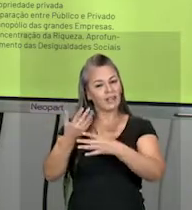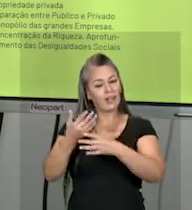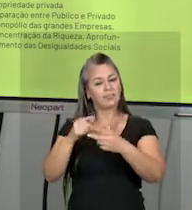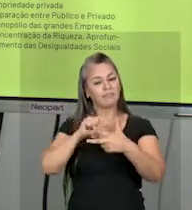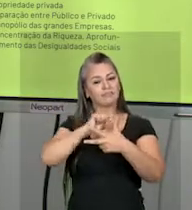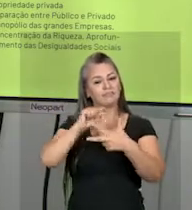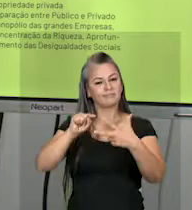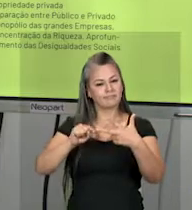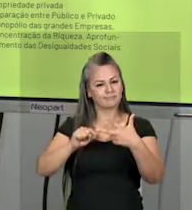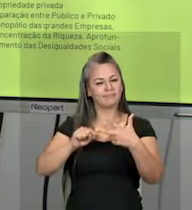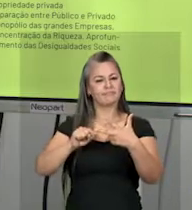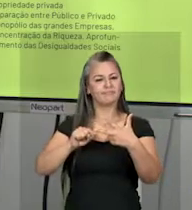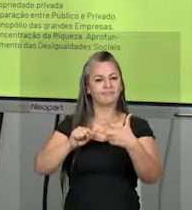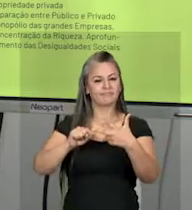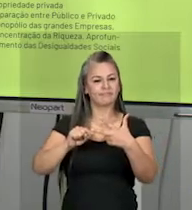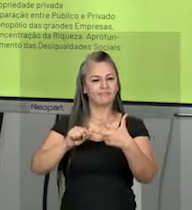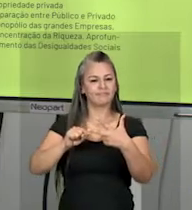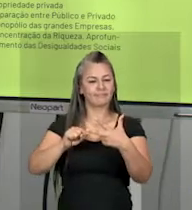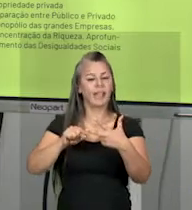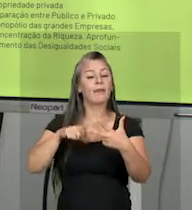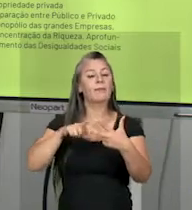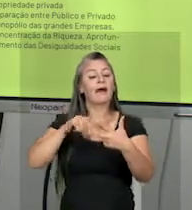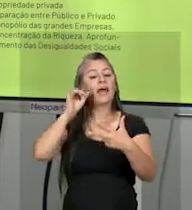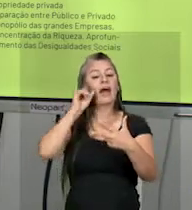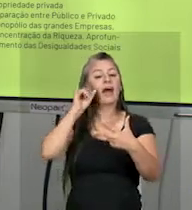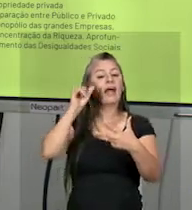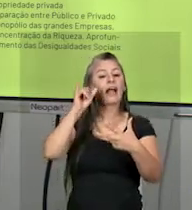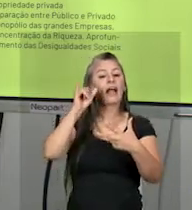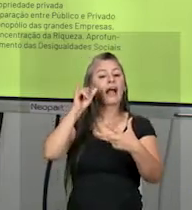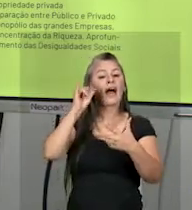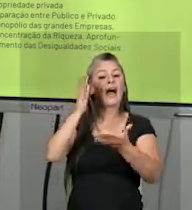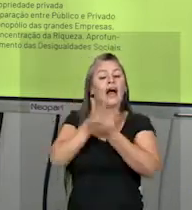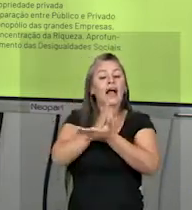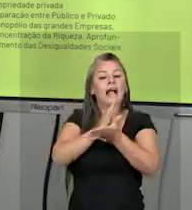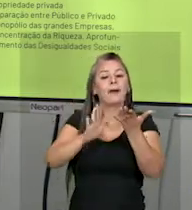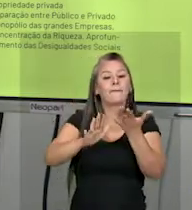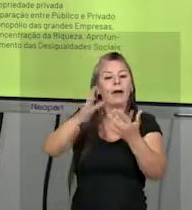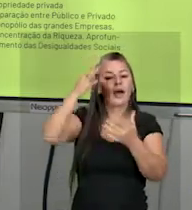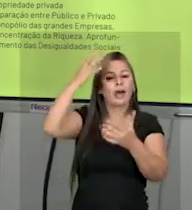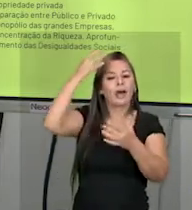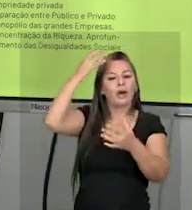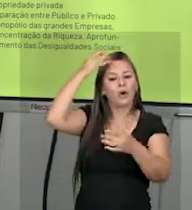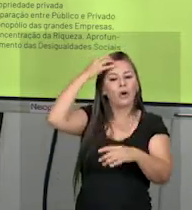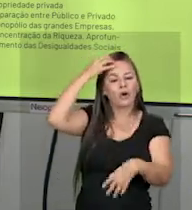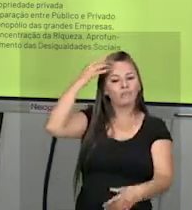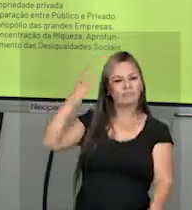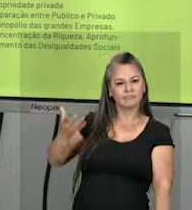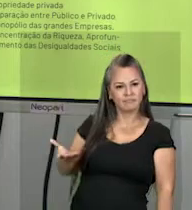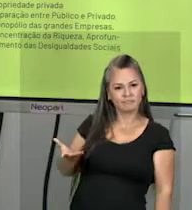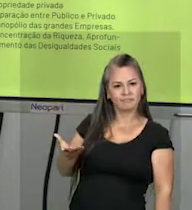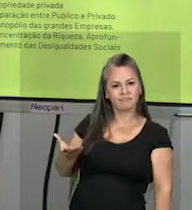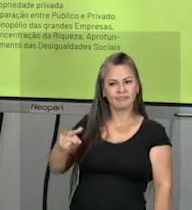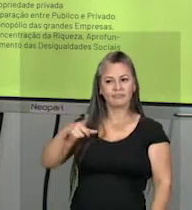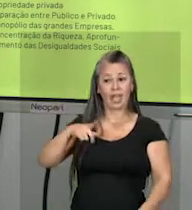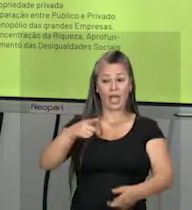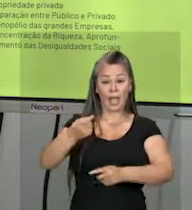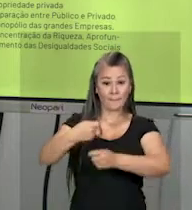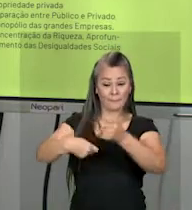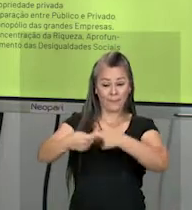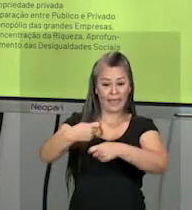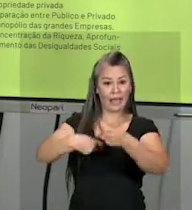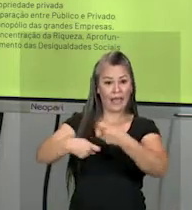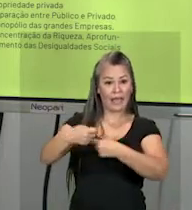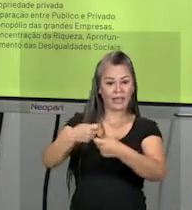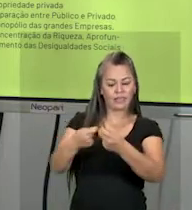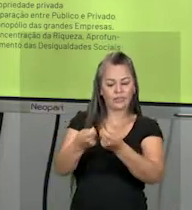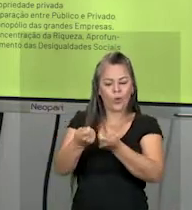que ela é instituída justamente para descentralizar o poder da mão do rei, né? A autorregulação do mercado, né? A burguesia ali